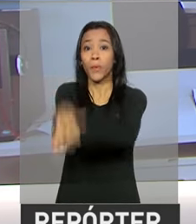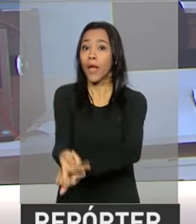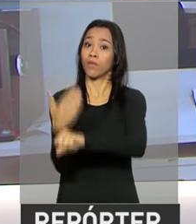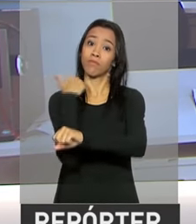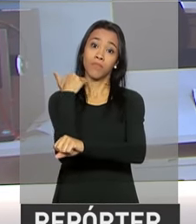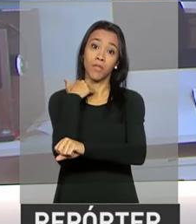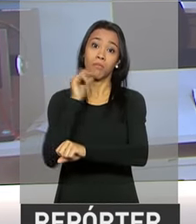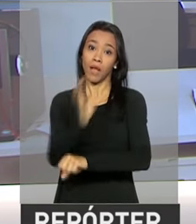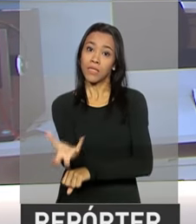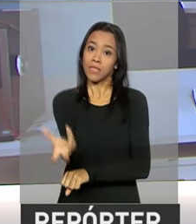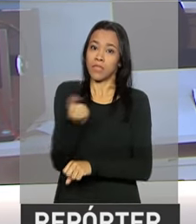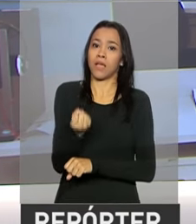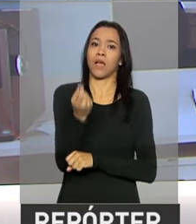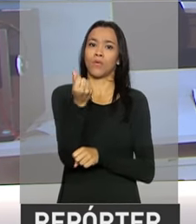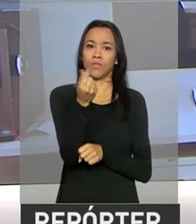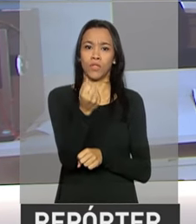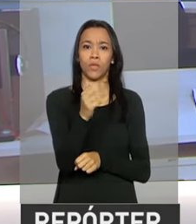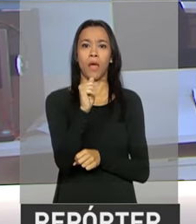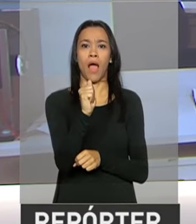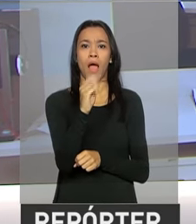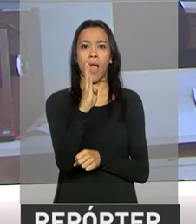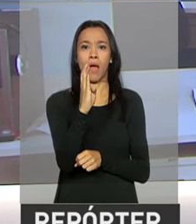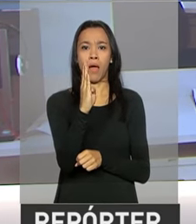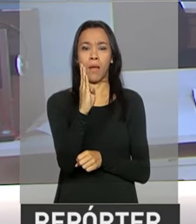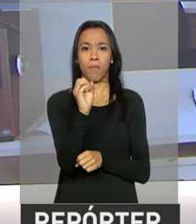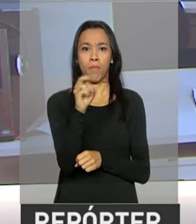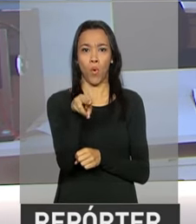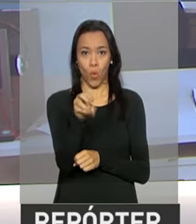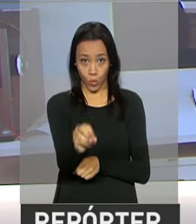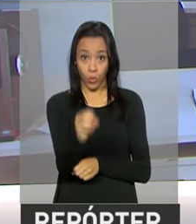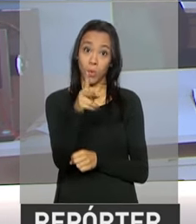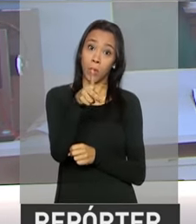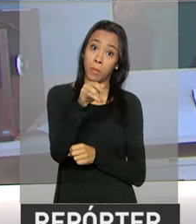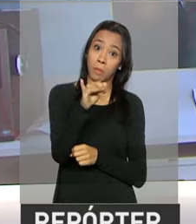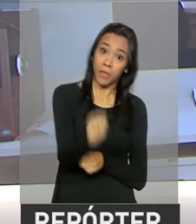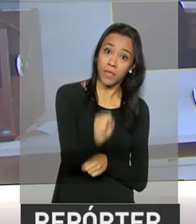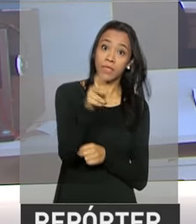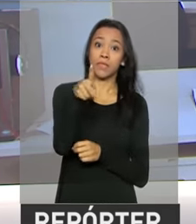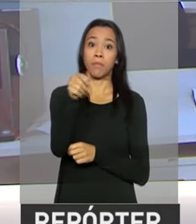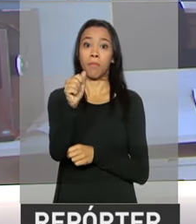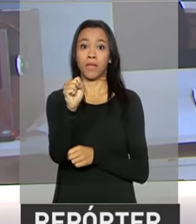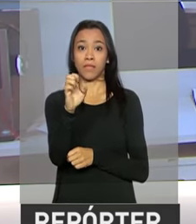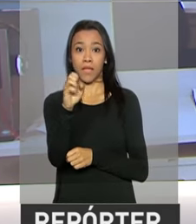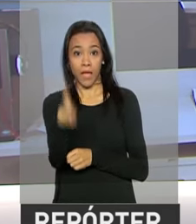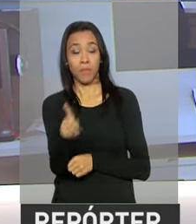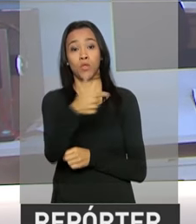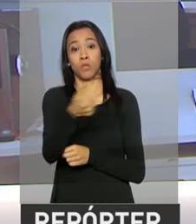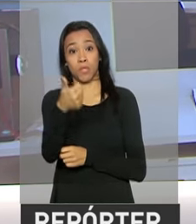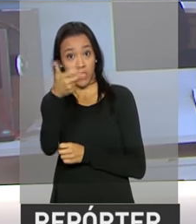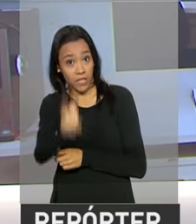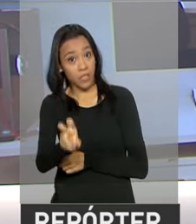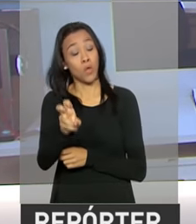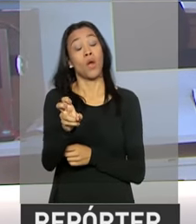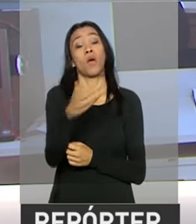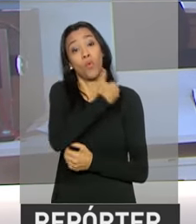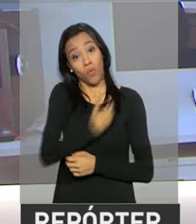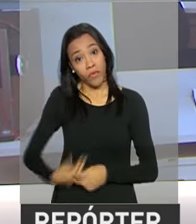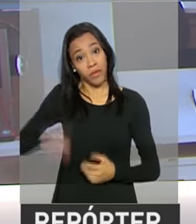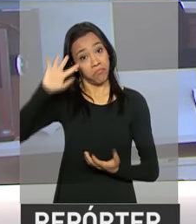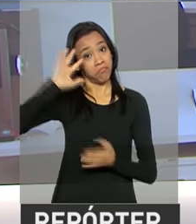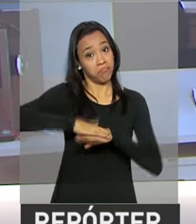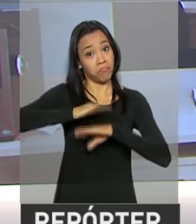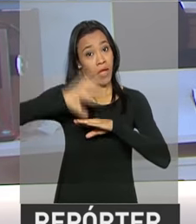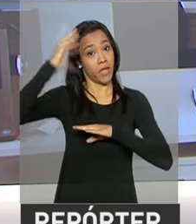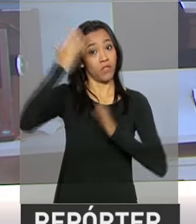para sacar o abono salarial do PIS/PASEP de 2015. Por isso, o governo decidiu estender o prazo, que agora vai de